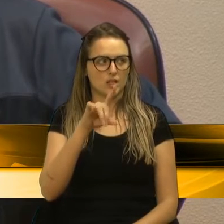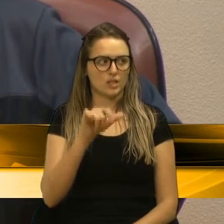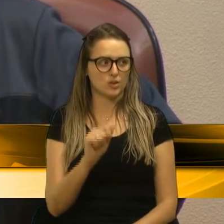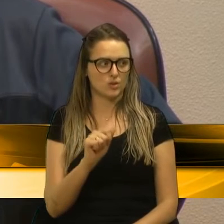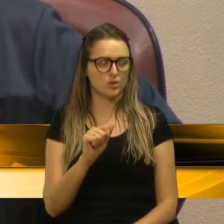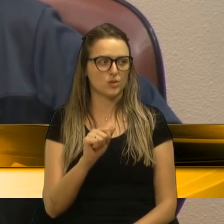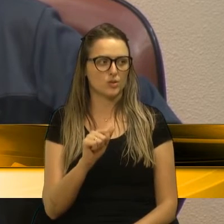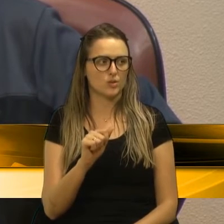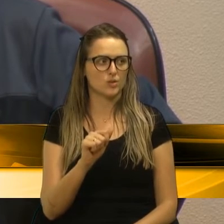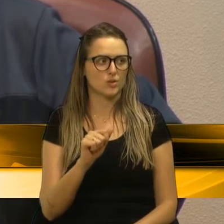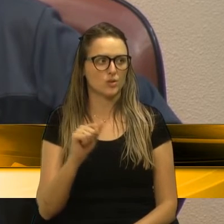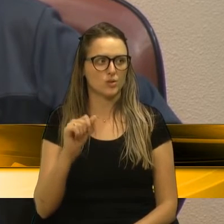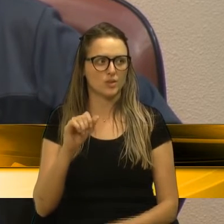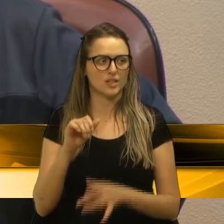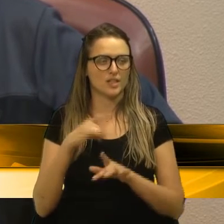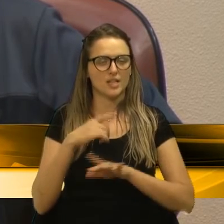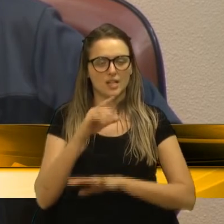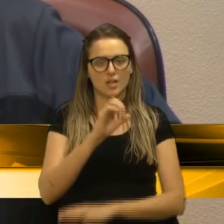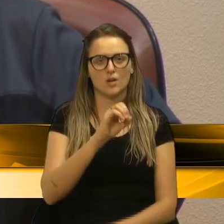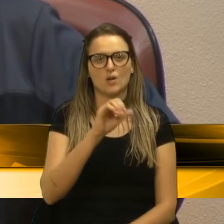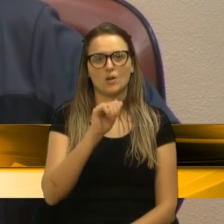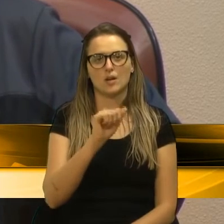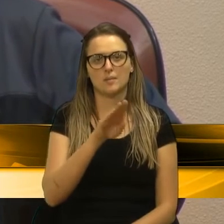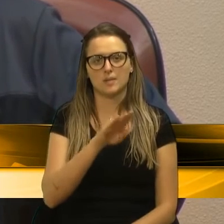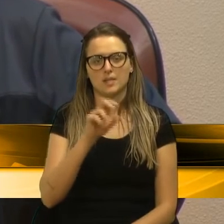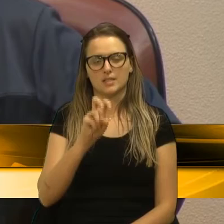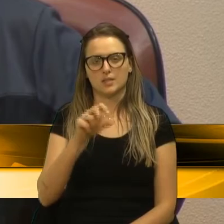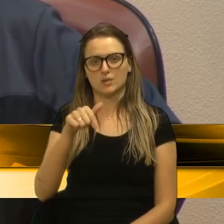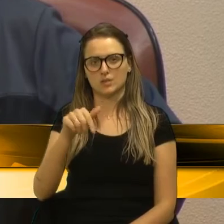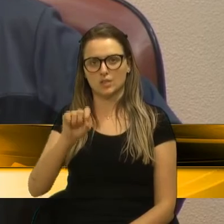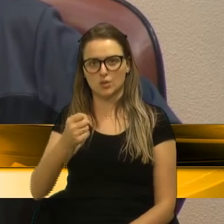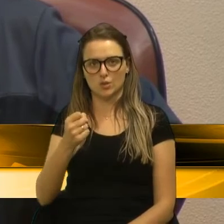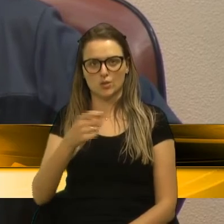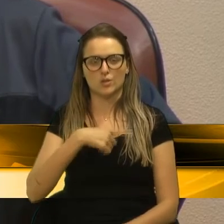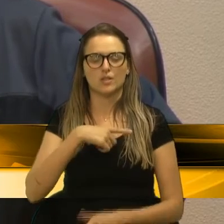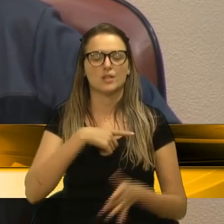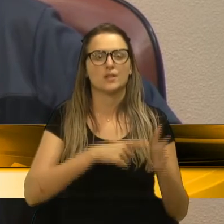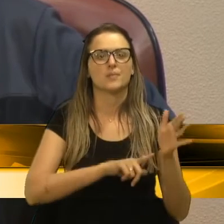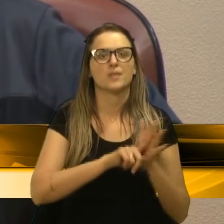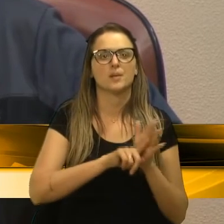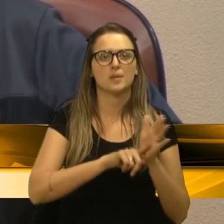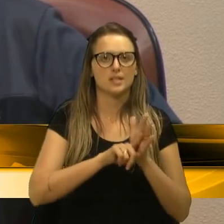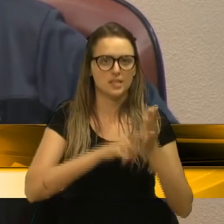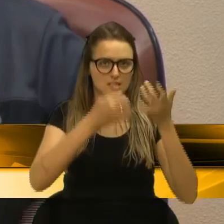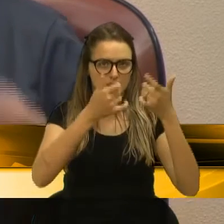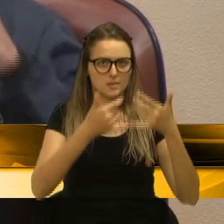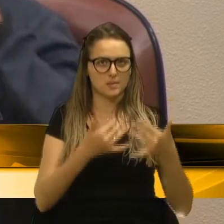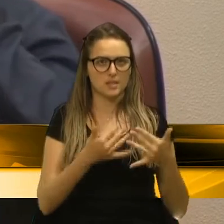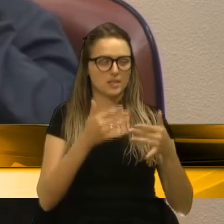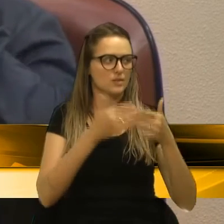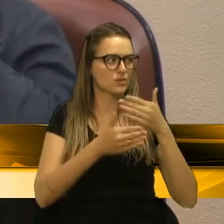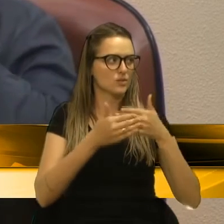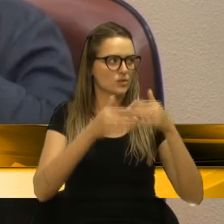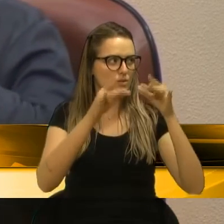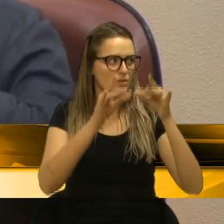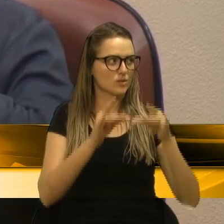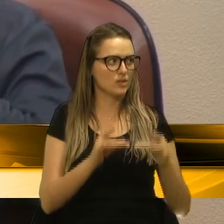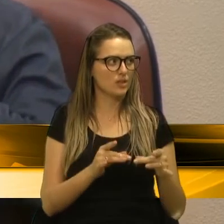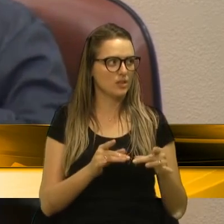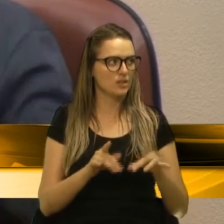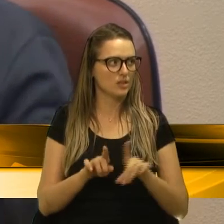André Azevedo Kuhn, OBRE 75578, tempestivamente vem aos autos os esclarecimentos das peças